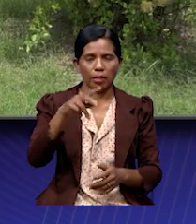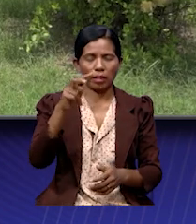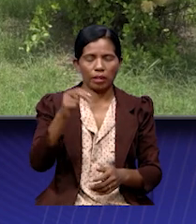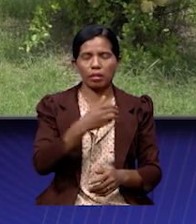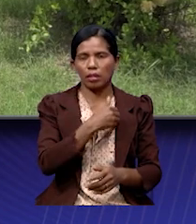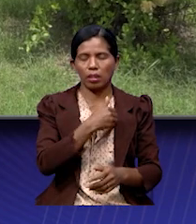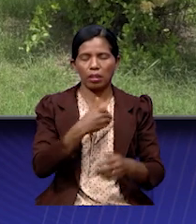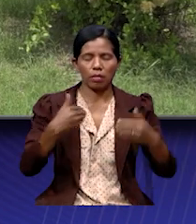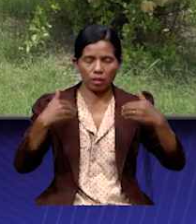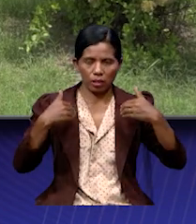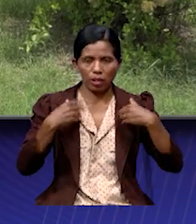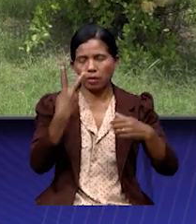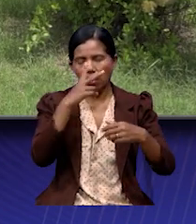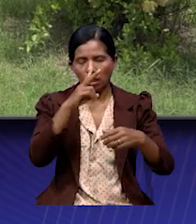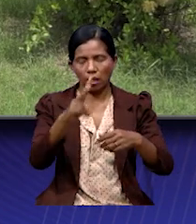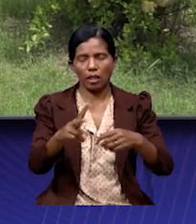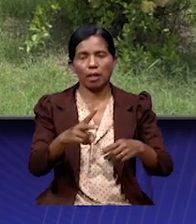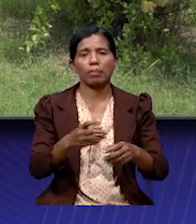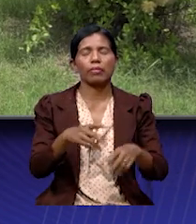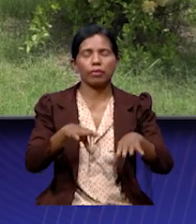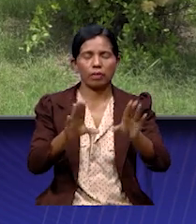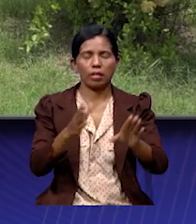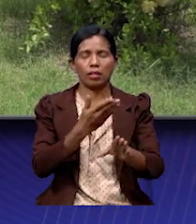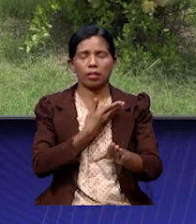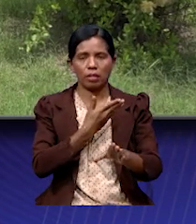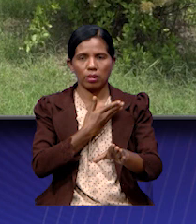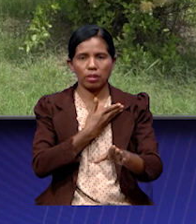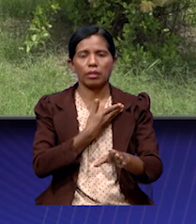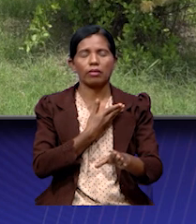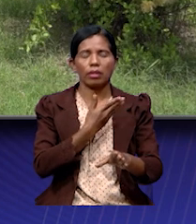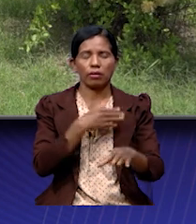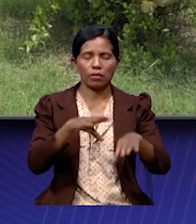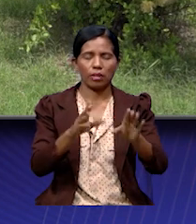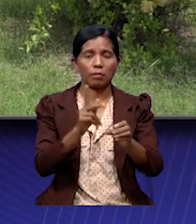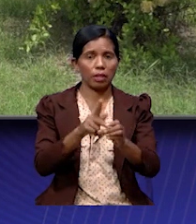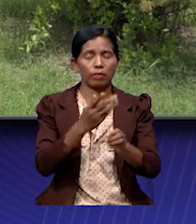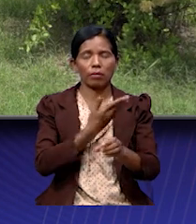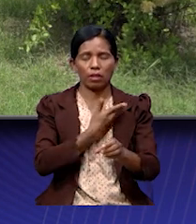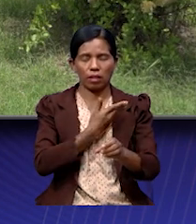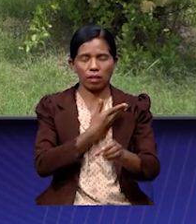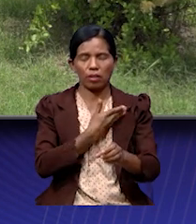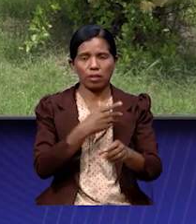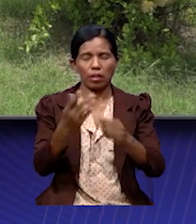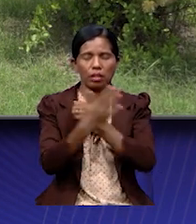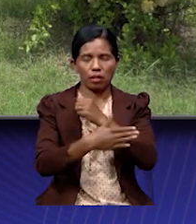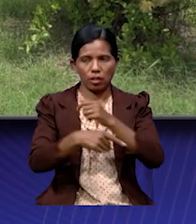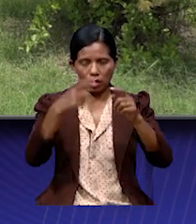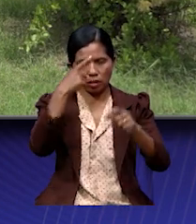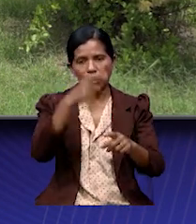atau hal kontrolu ba fuel combustível nebe fuel sae iha railarang tambah impactu